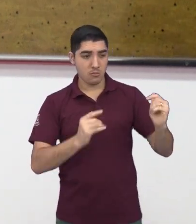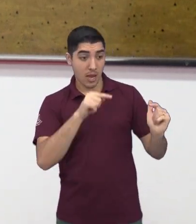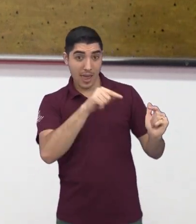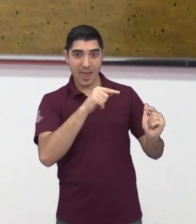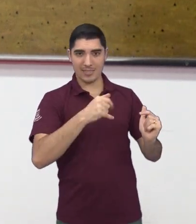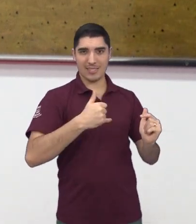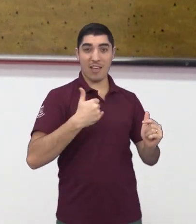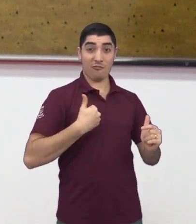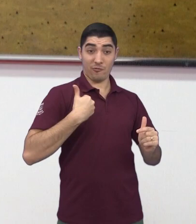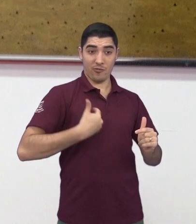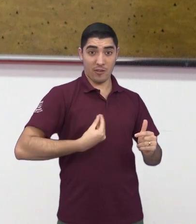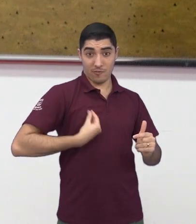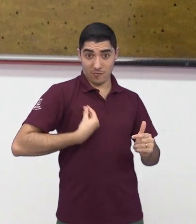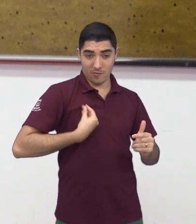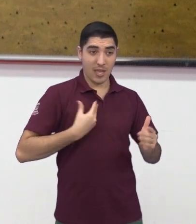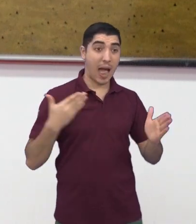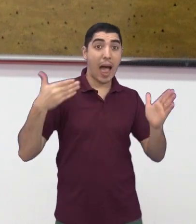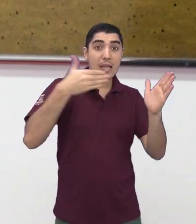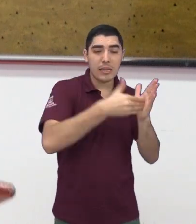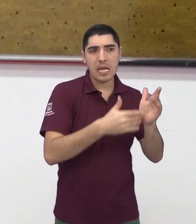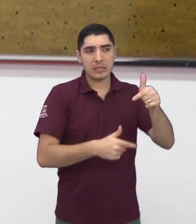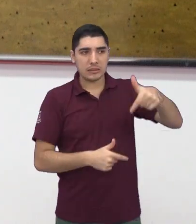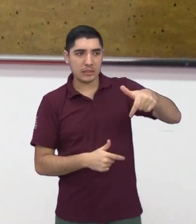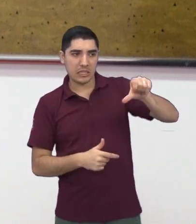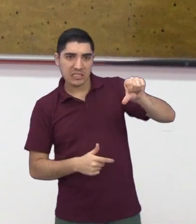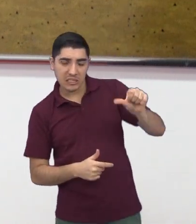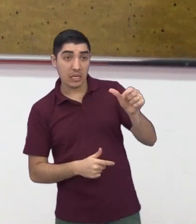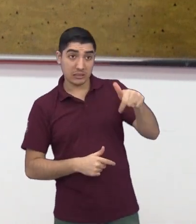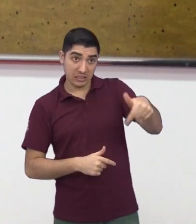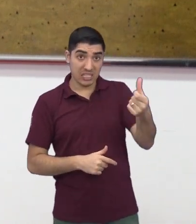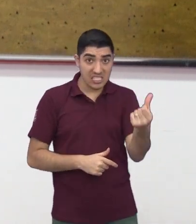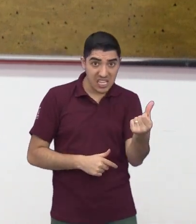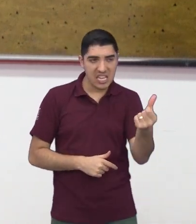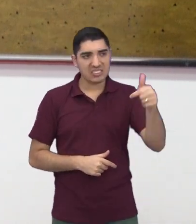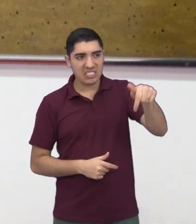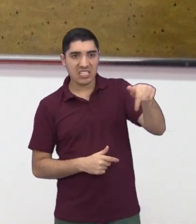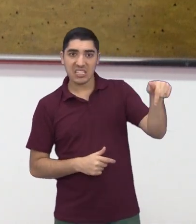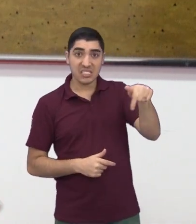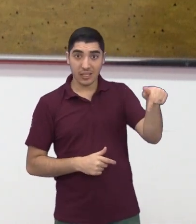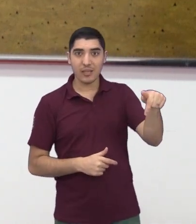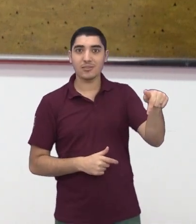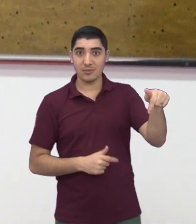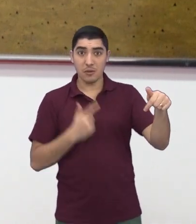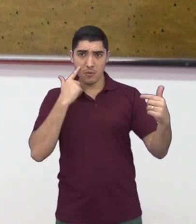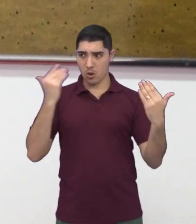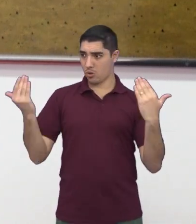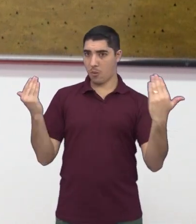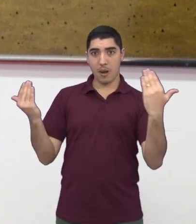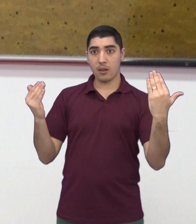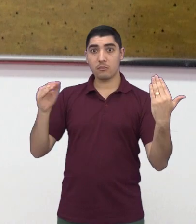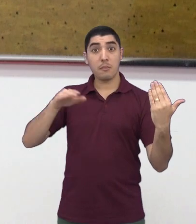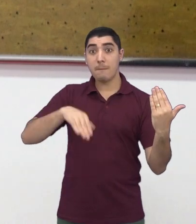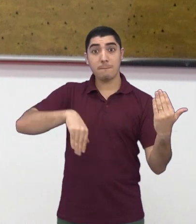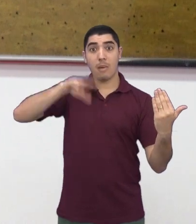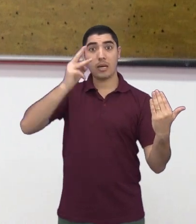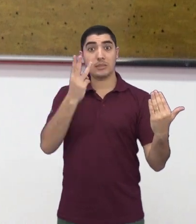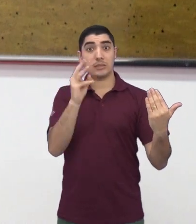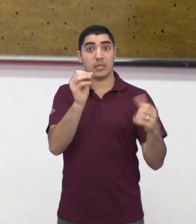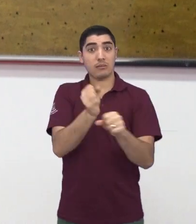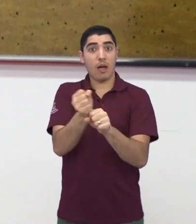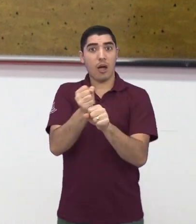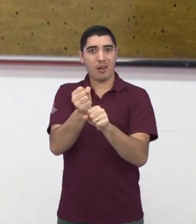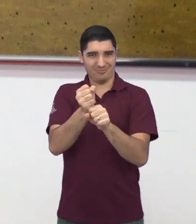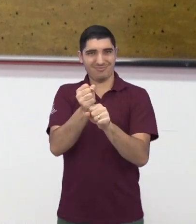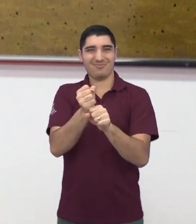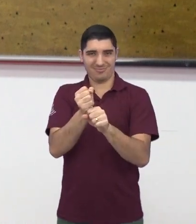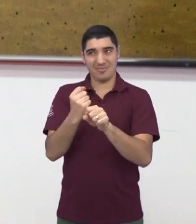de aproximadamente 76, 77 anos para a expectativa de vida, mais de 30 anos, então, de aumento, um aumento